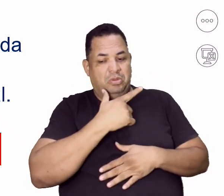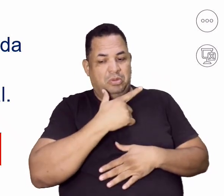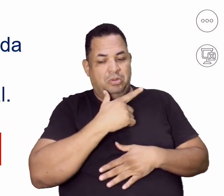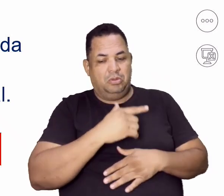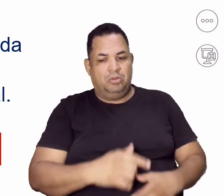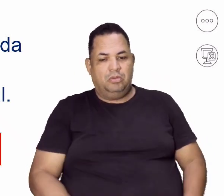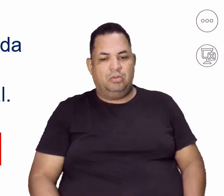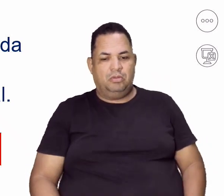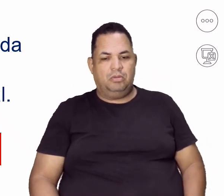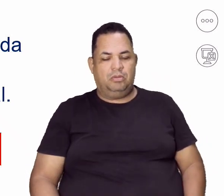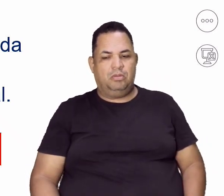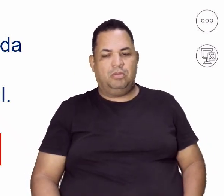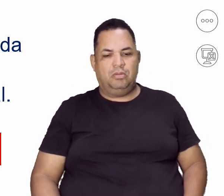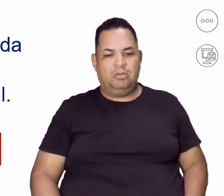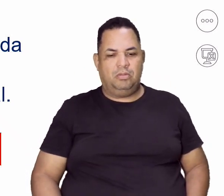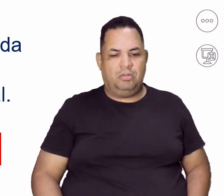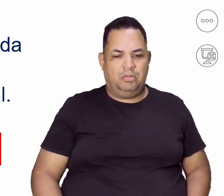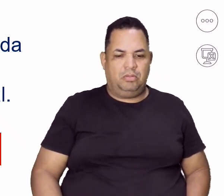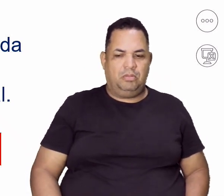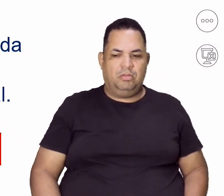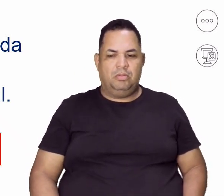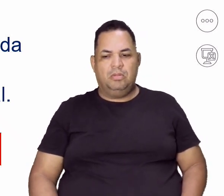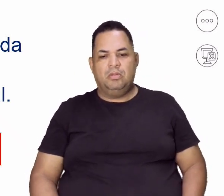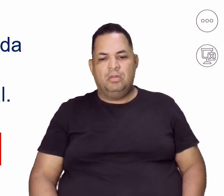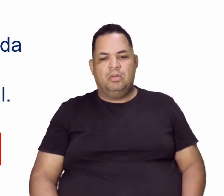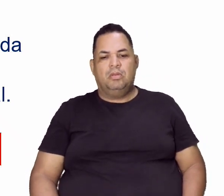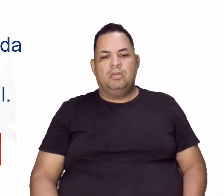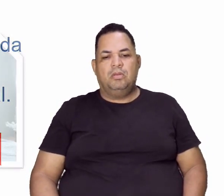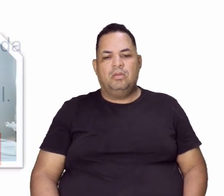Tá bom? Tranquilo? Que bom, então.